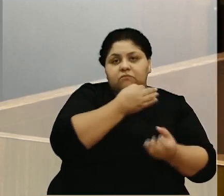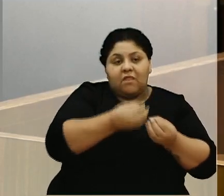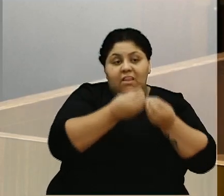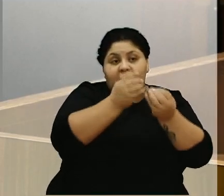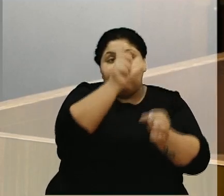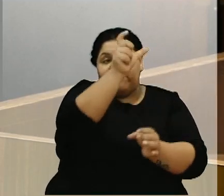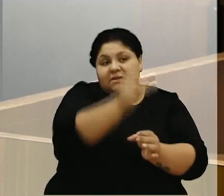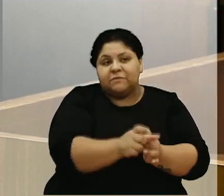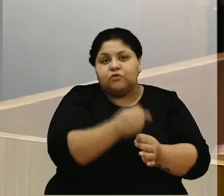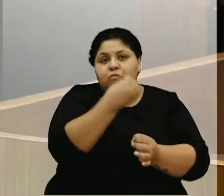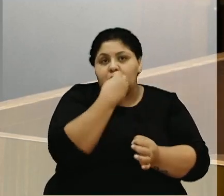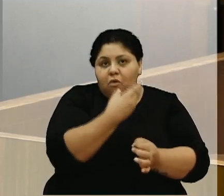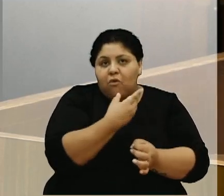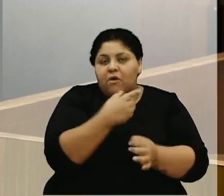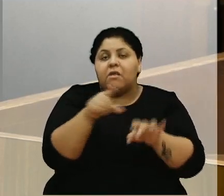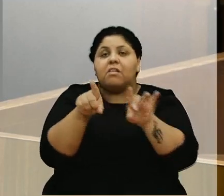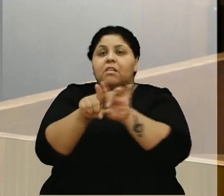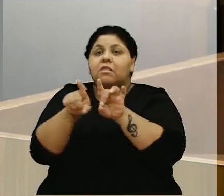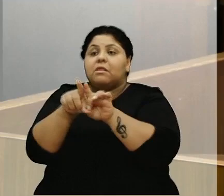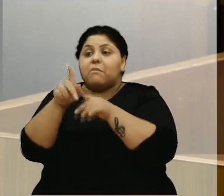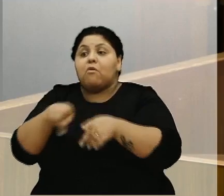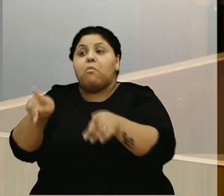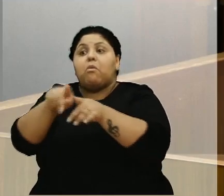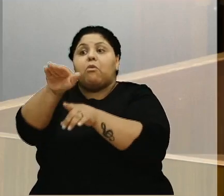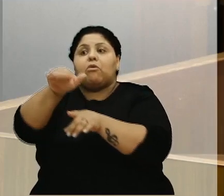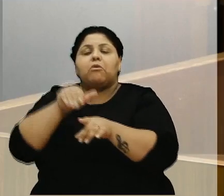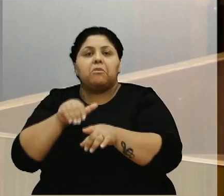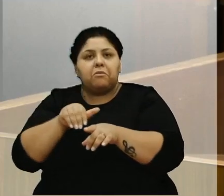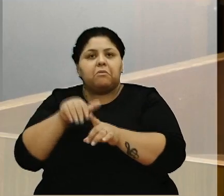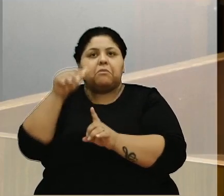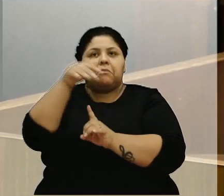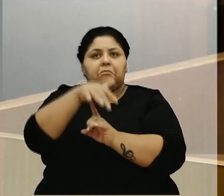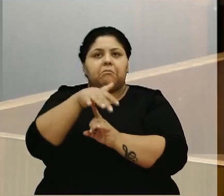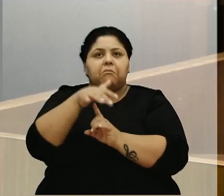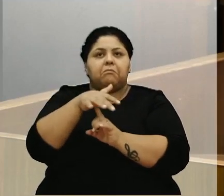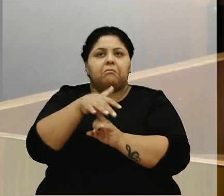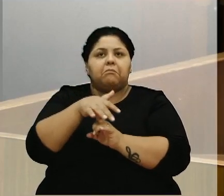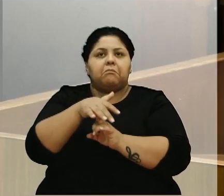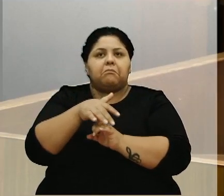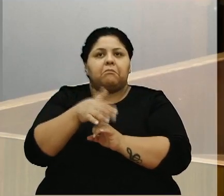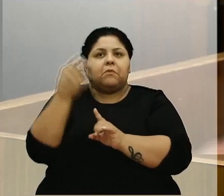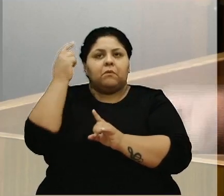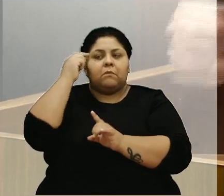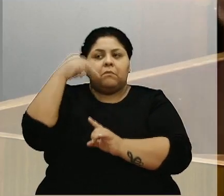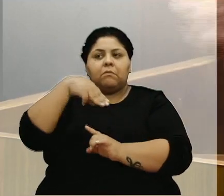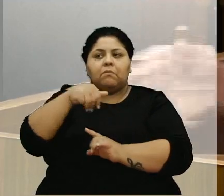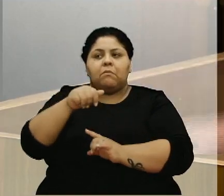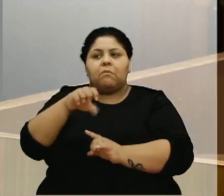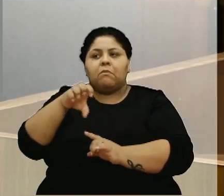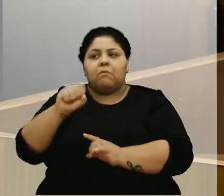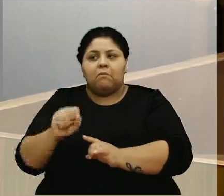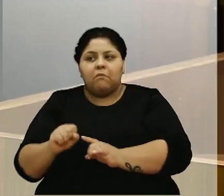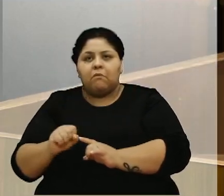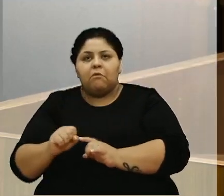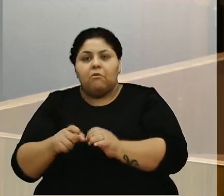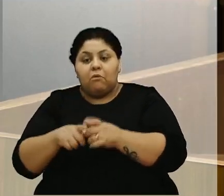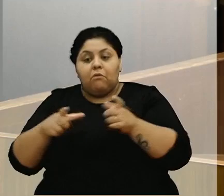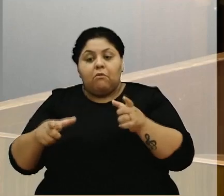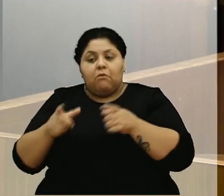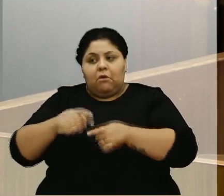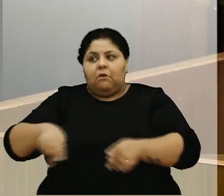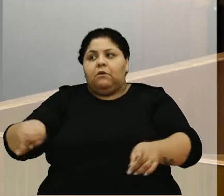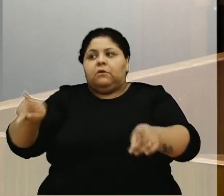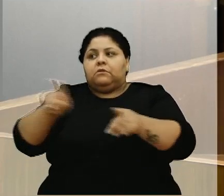pessoas de bem. E outra também o público. A Feira Cultural da Maesa leva um grande público